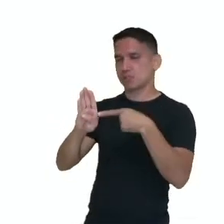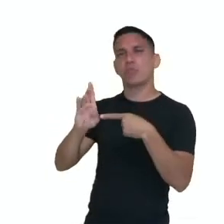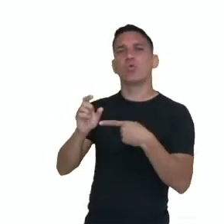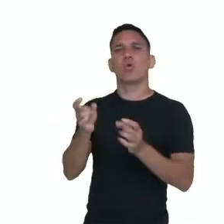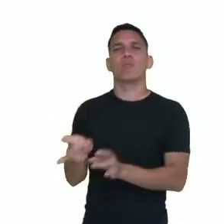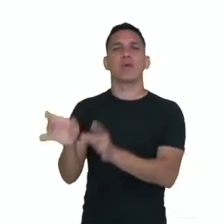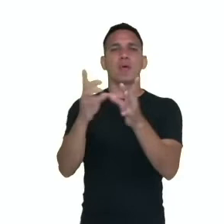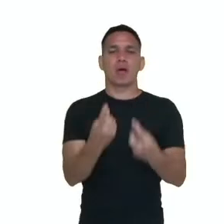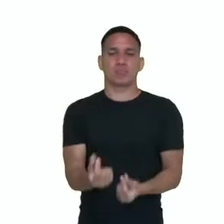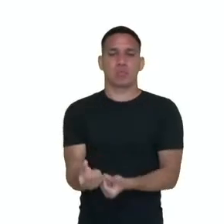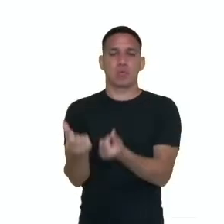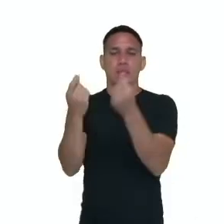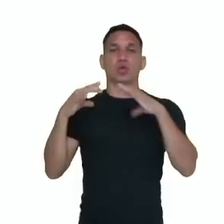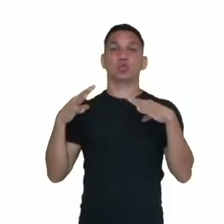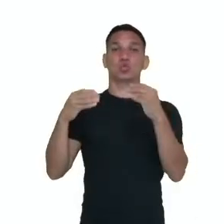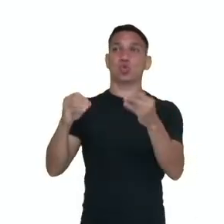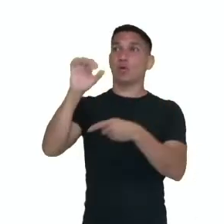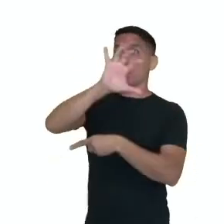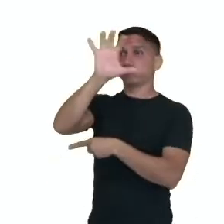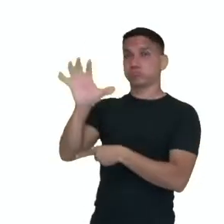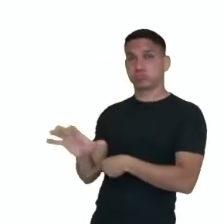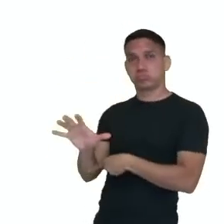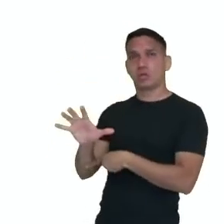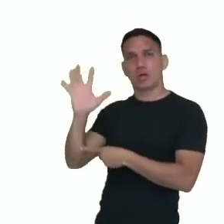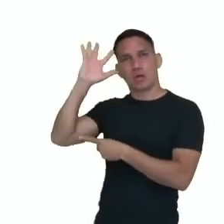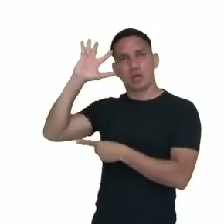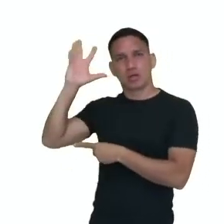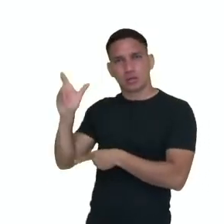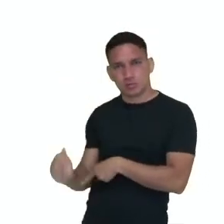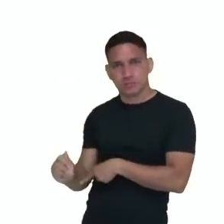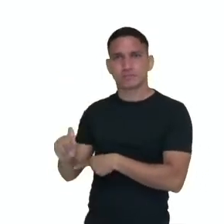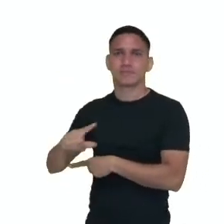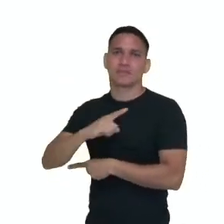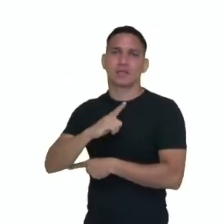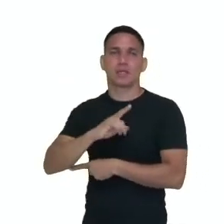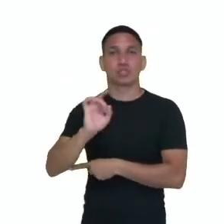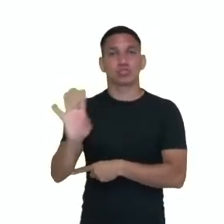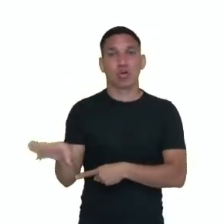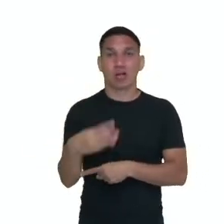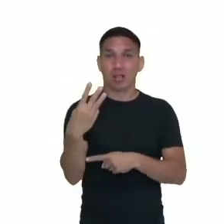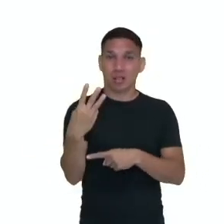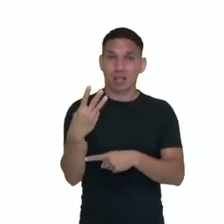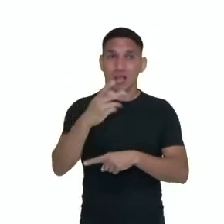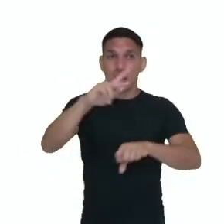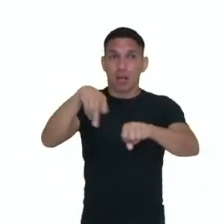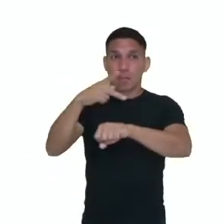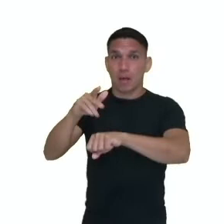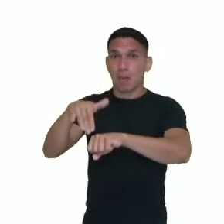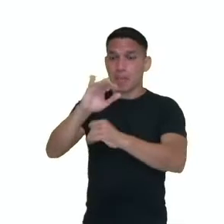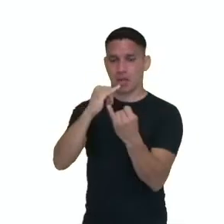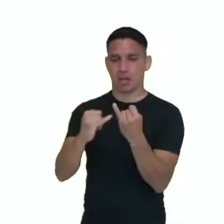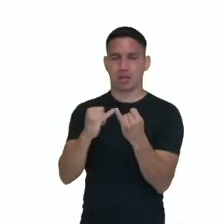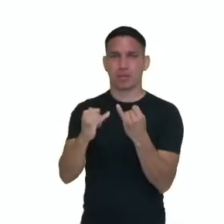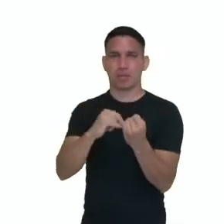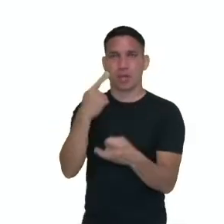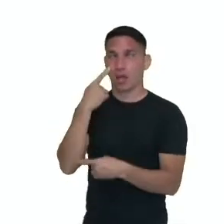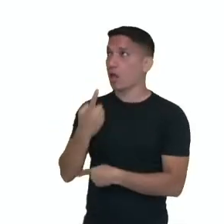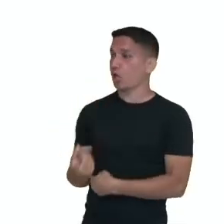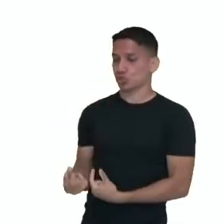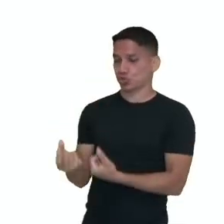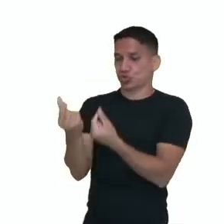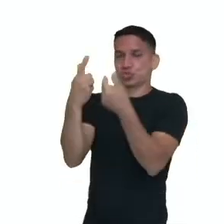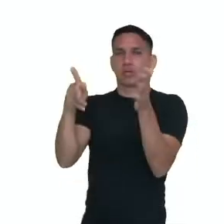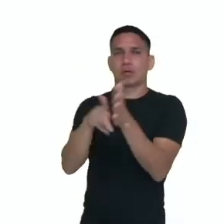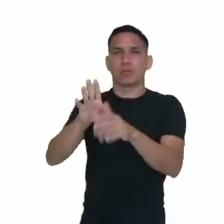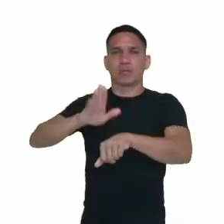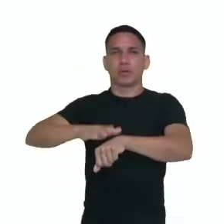em todo o continente africano. Então, somente 3 países, olha só, participam com mais da metade aí de tudo que é gerado aí de riquezas